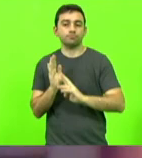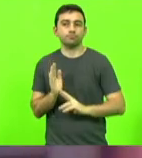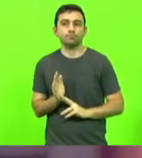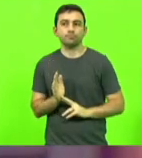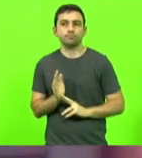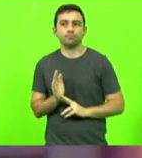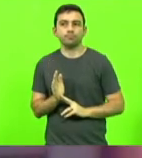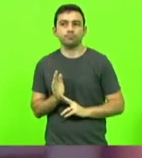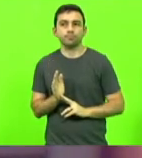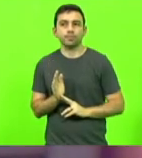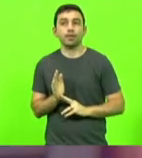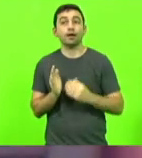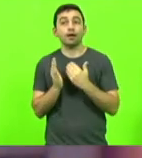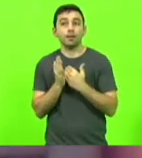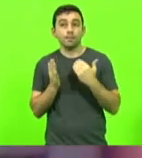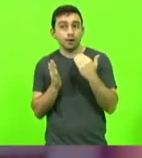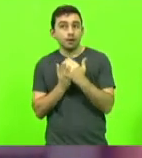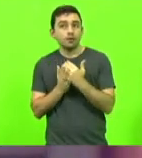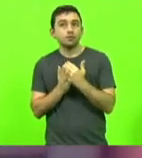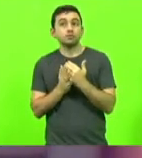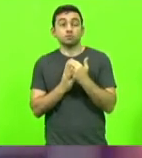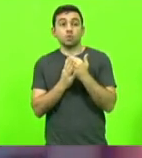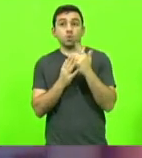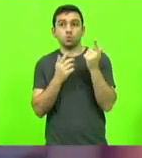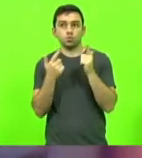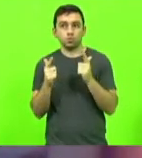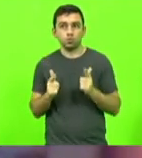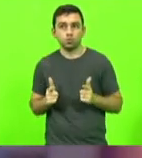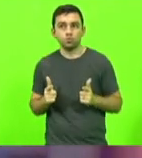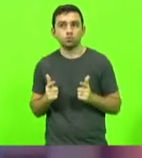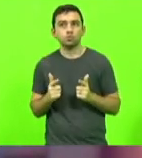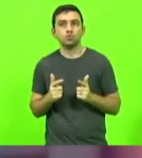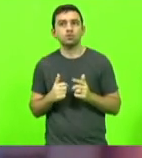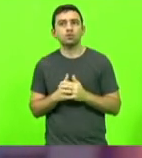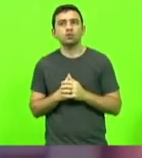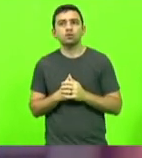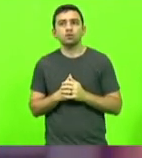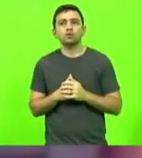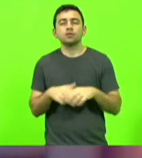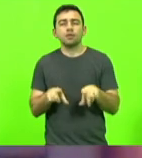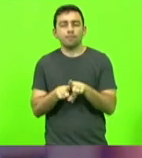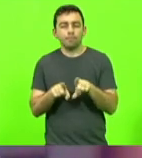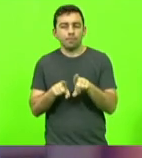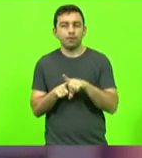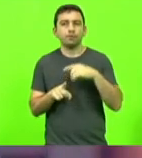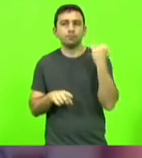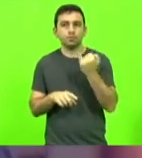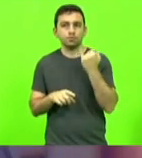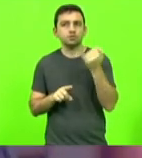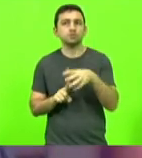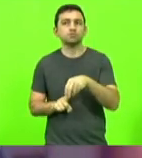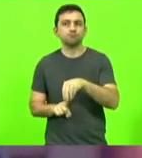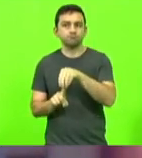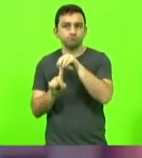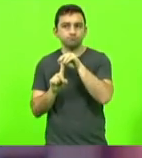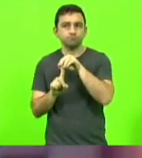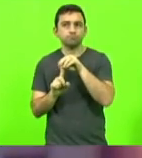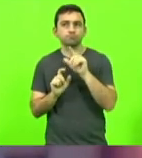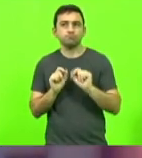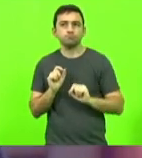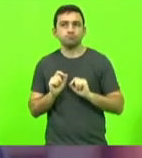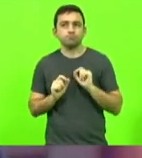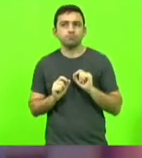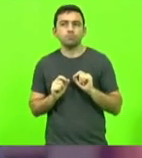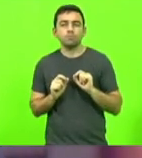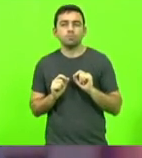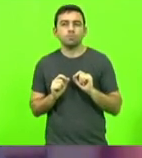Além dessas situações, né, nós queremos dizer que é importante destacar que um